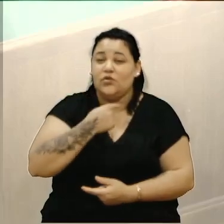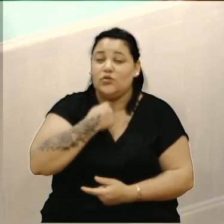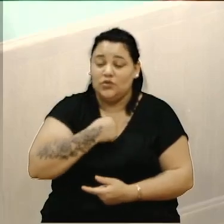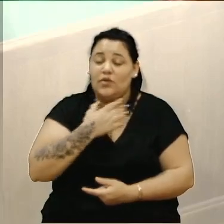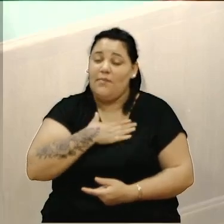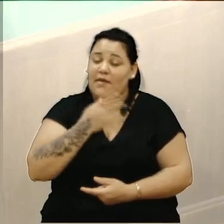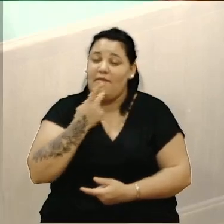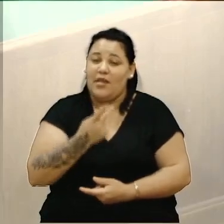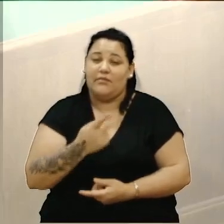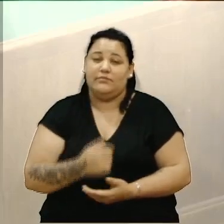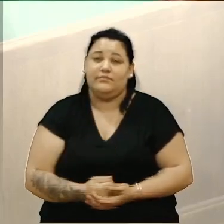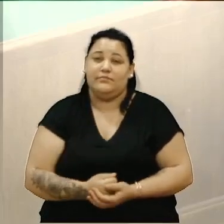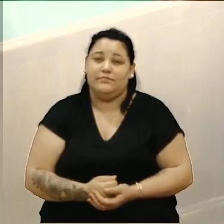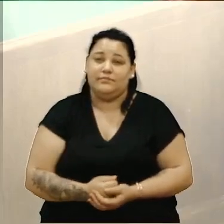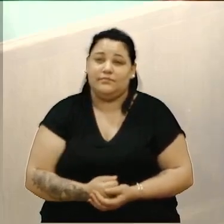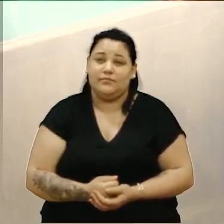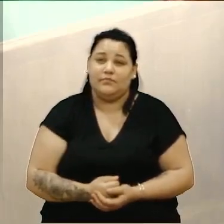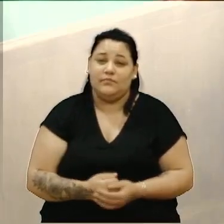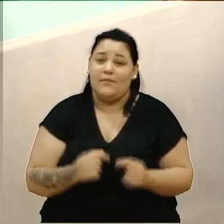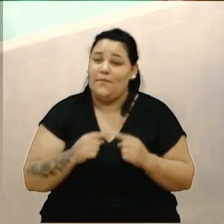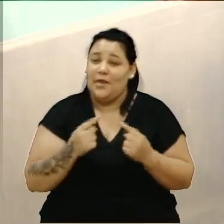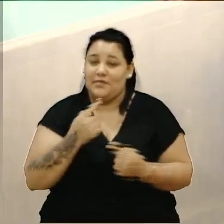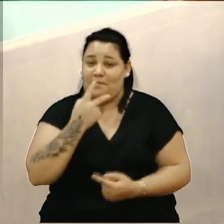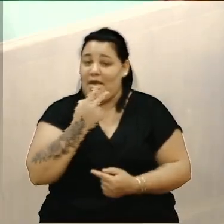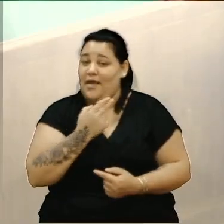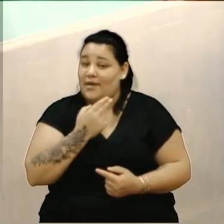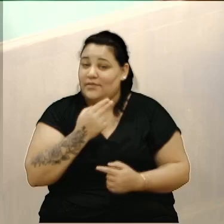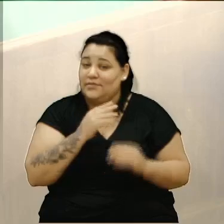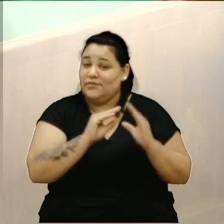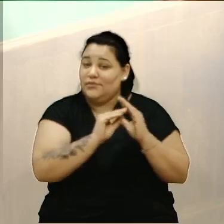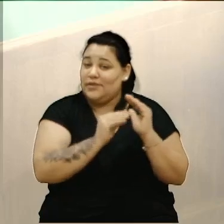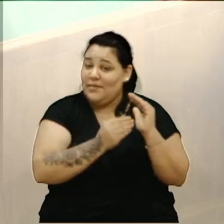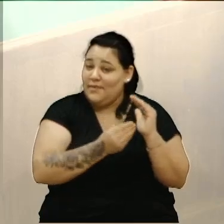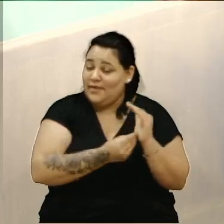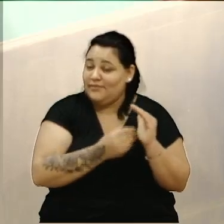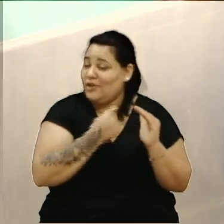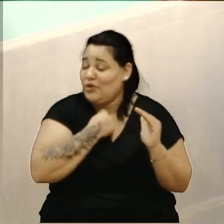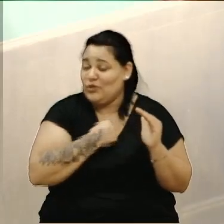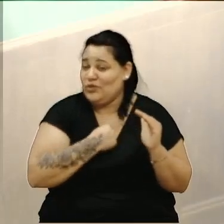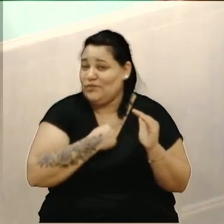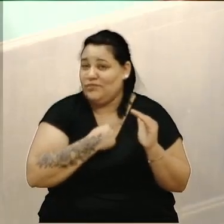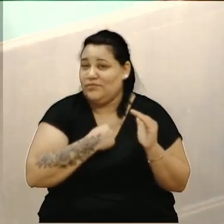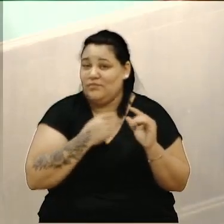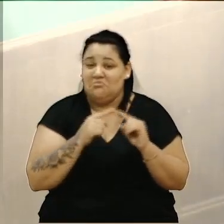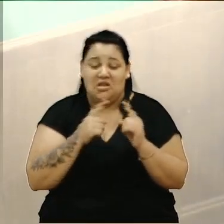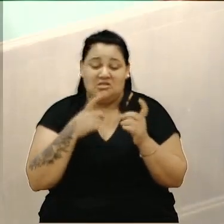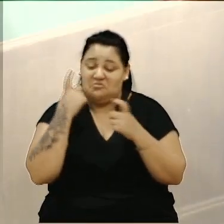fala, mas parece-me que o SAMAI não gostou muito. Mas eu não estou preocupado.